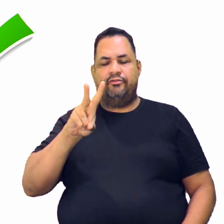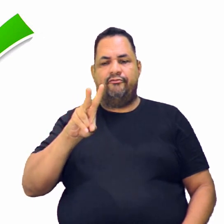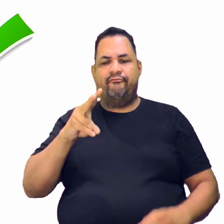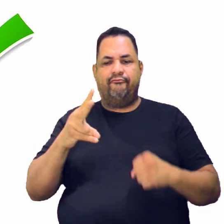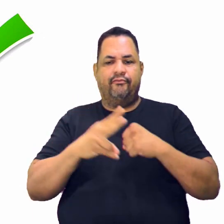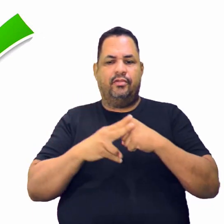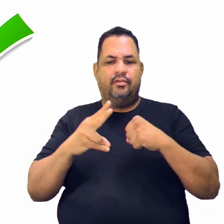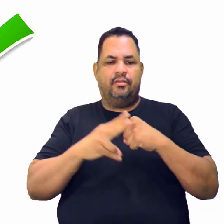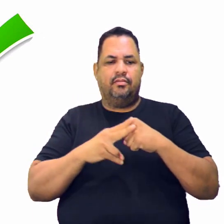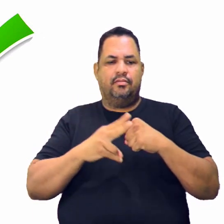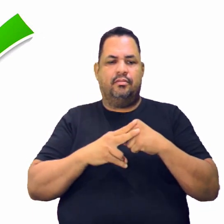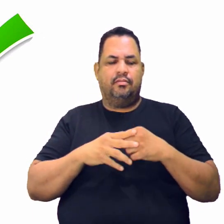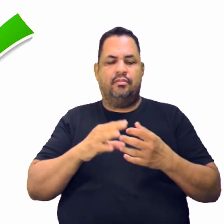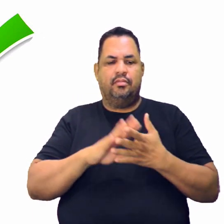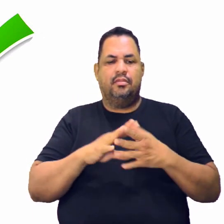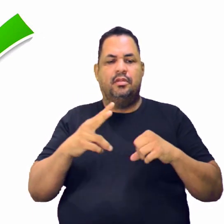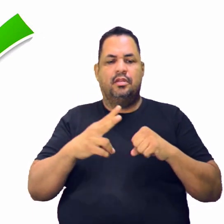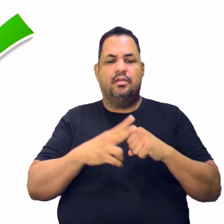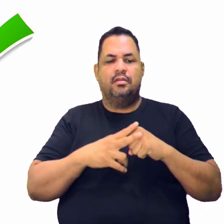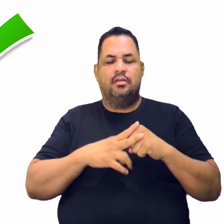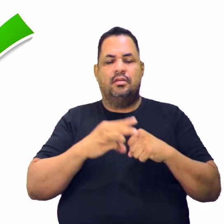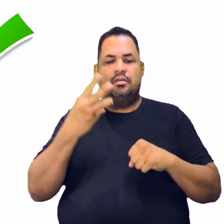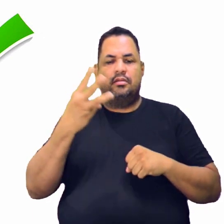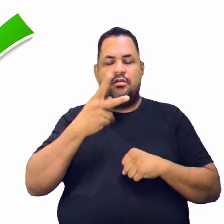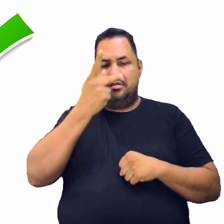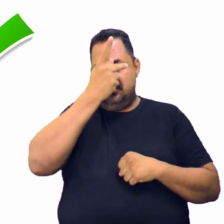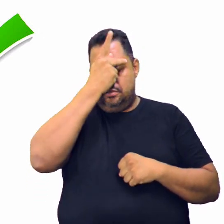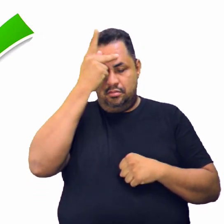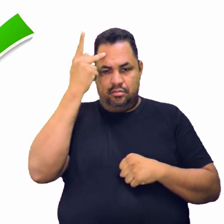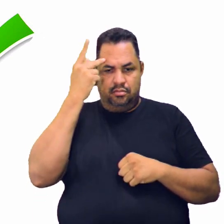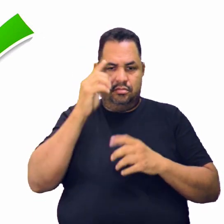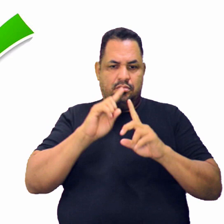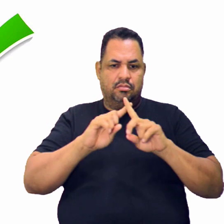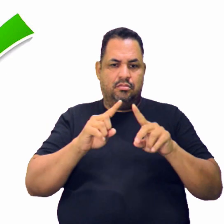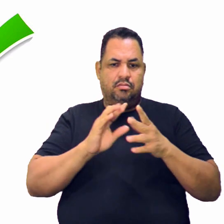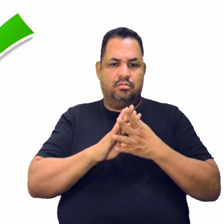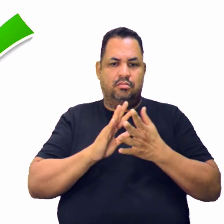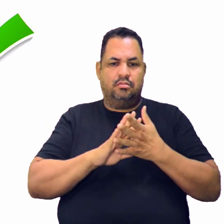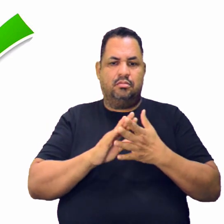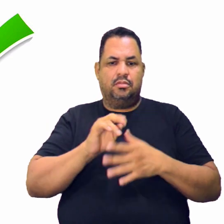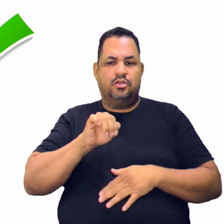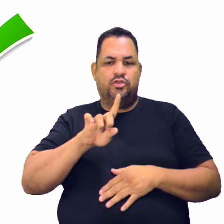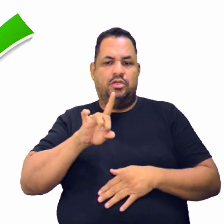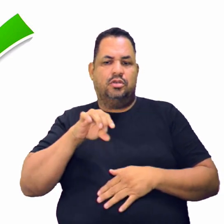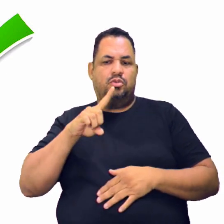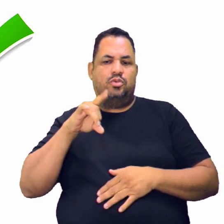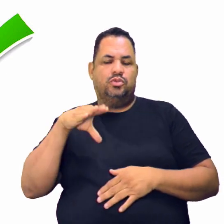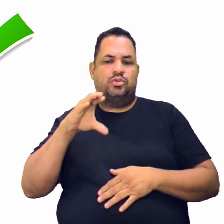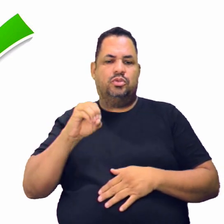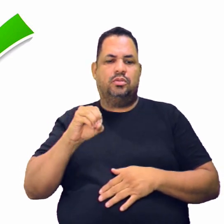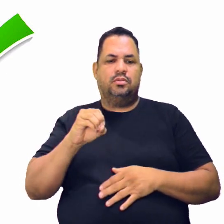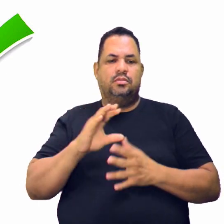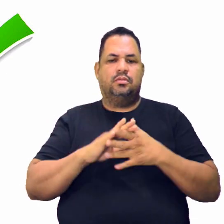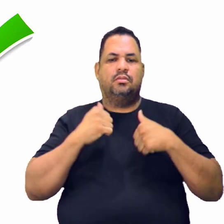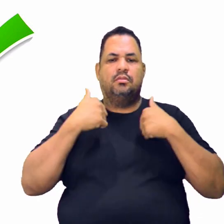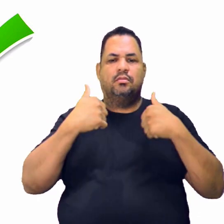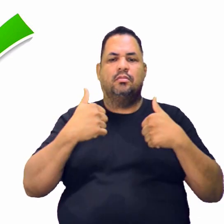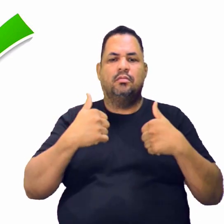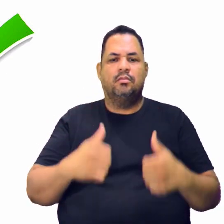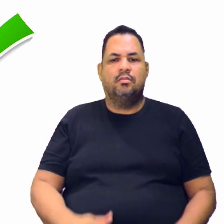ó, na terceira pessoa do plural, mais a forma nominal no gerúndio, telefonando.